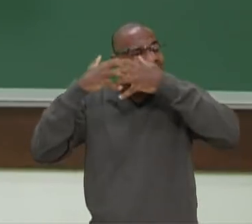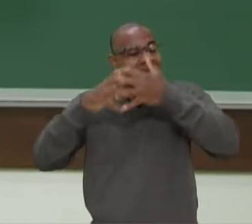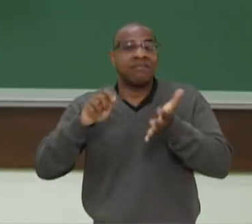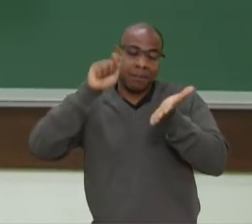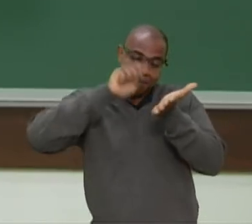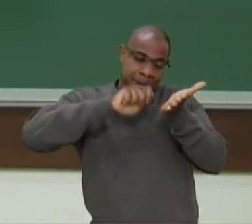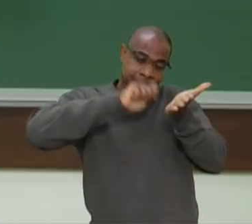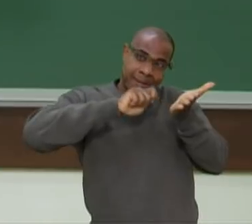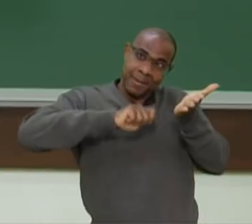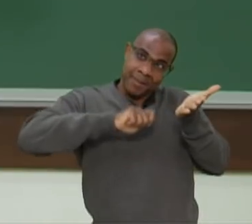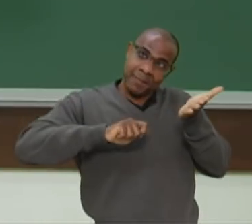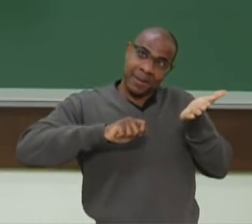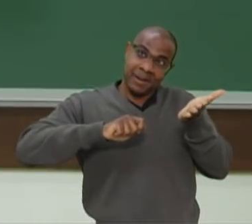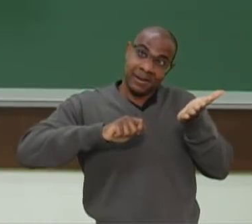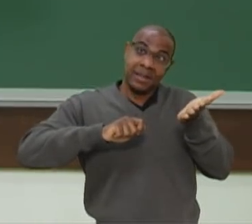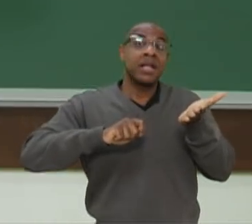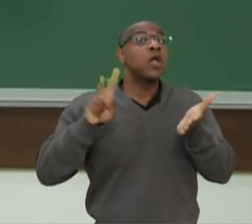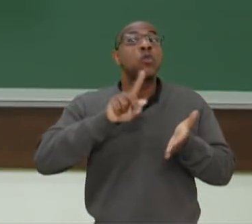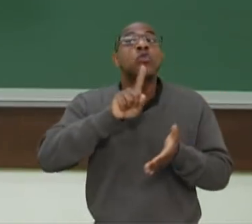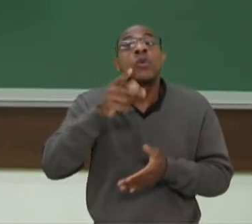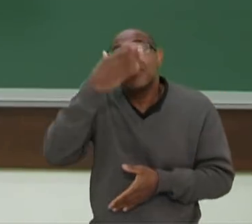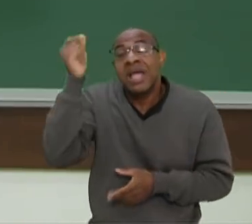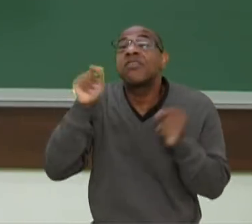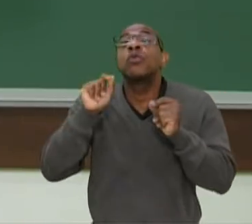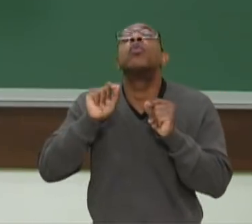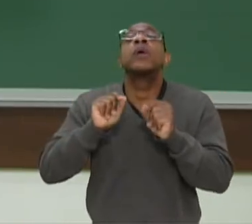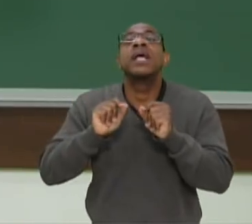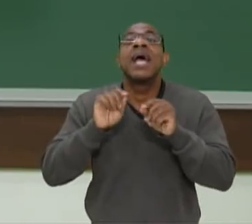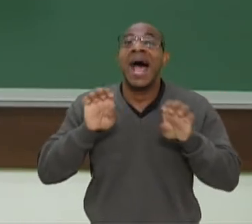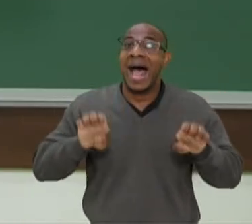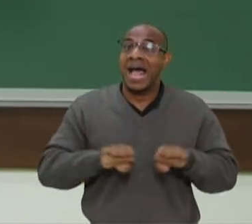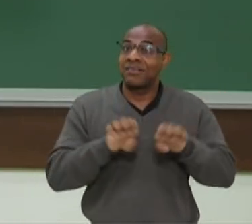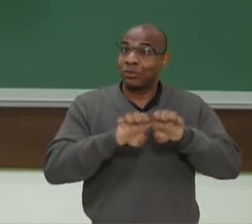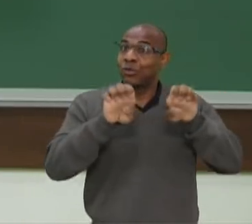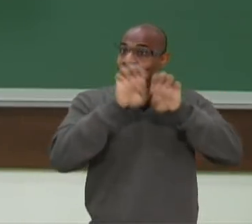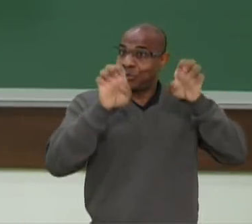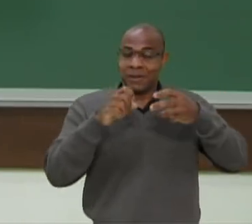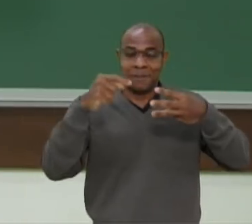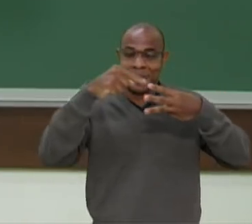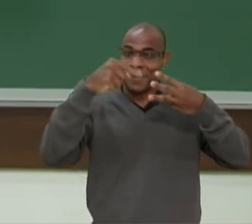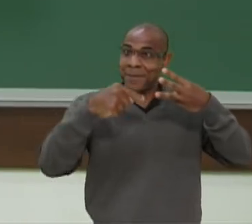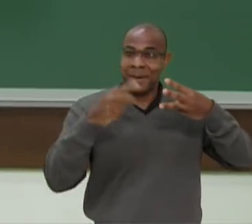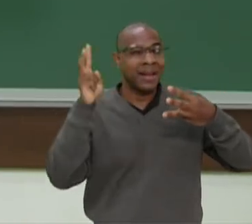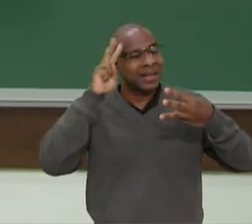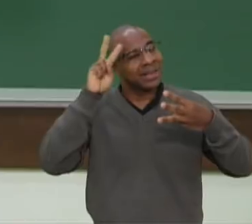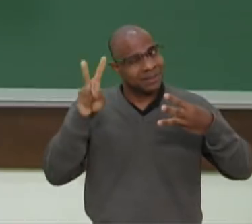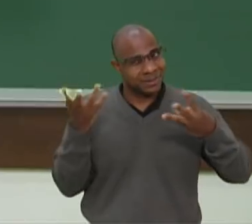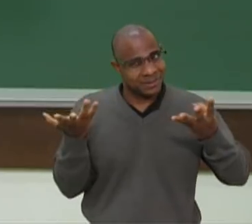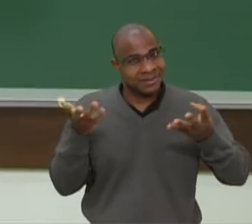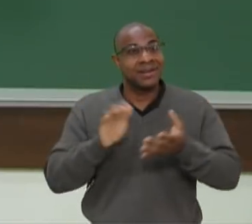sobre essas perguntas. O que vocês vão abordar no tema. Qual que é mesmo o título